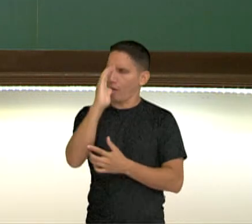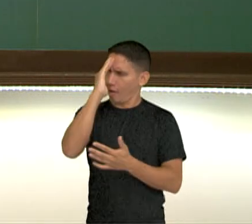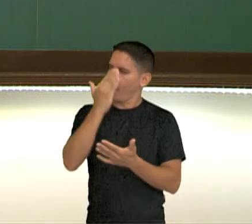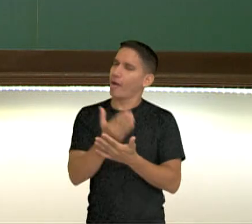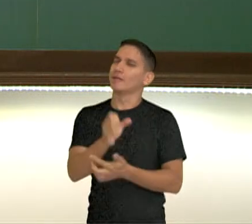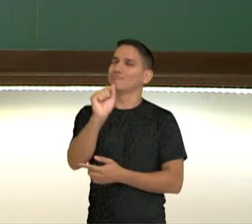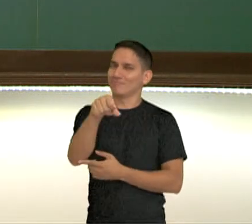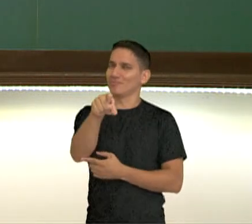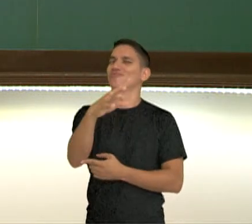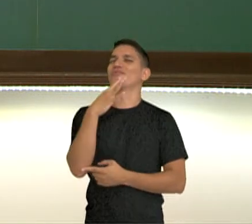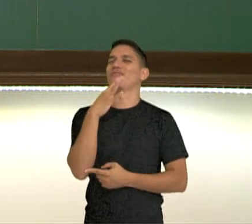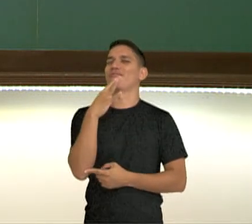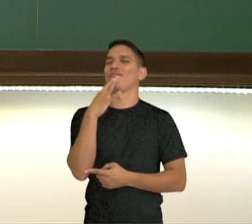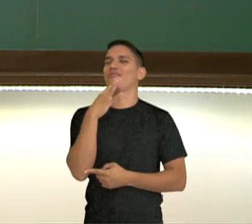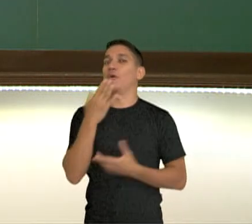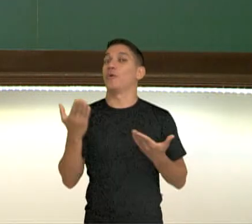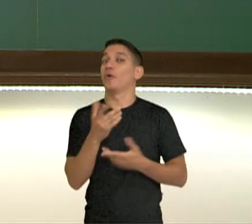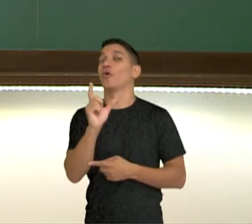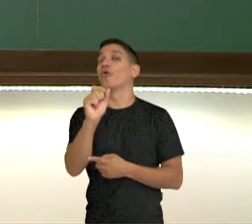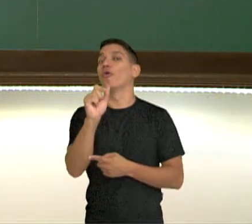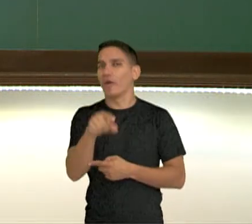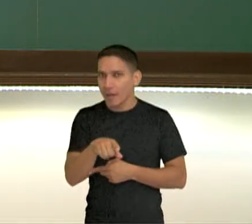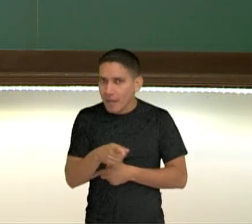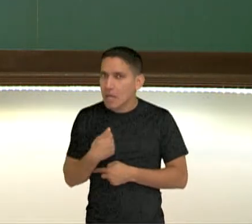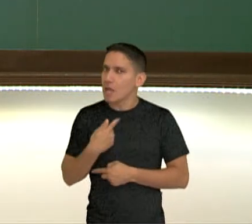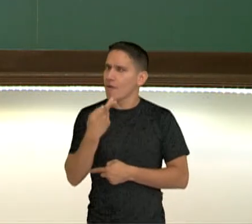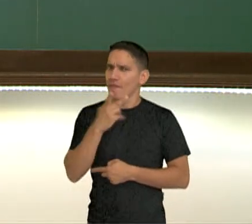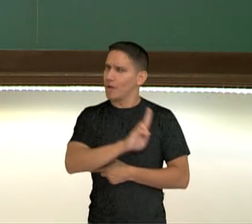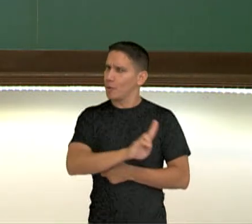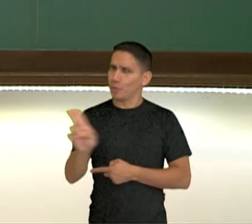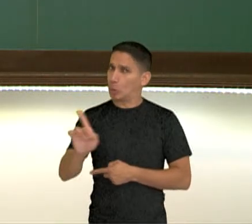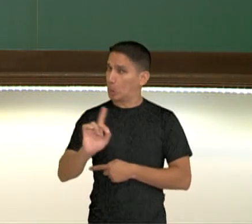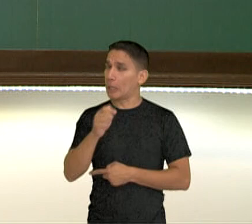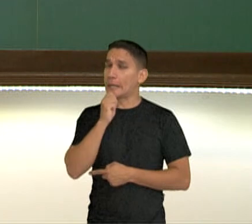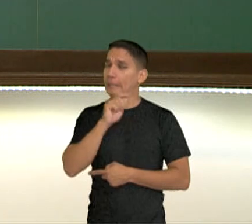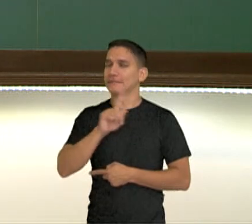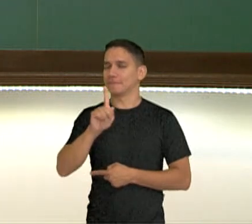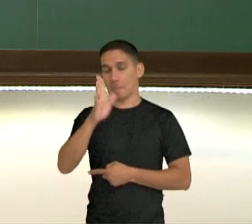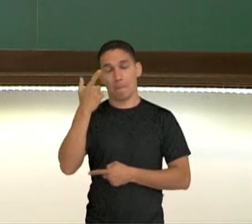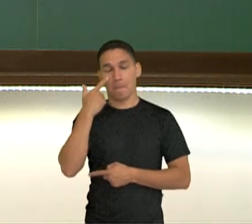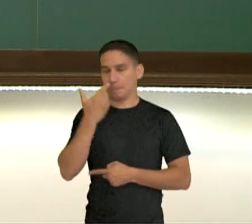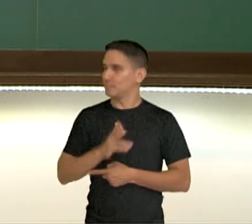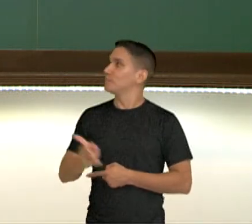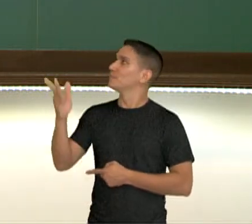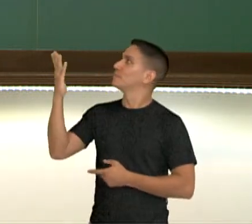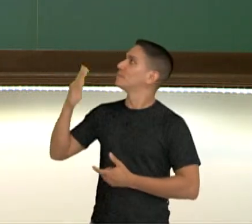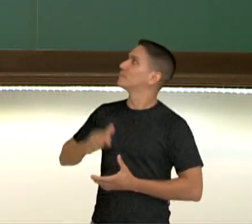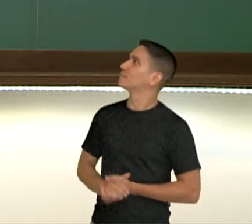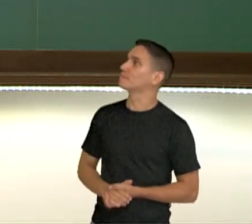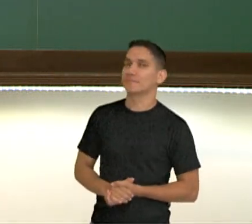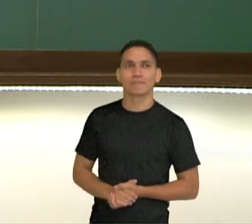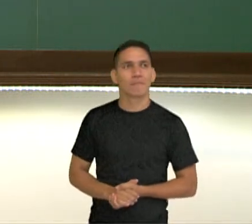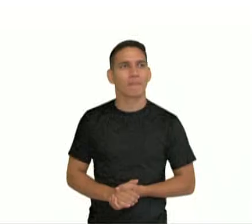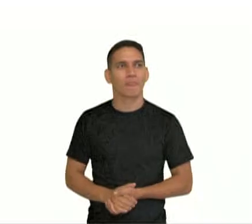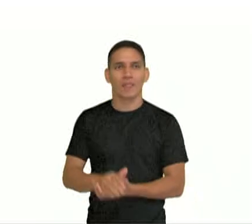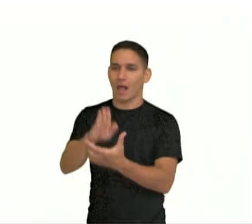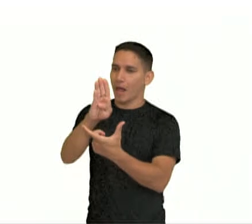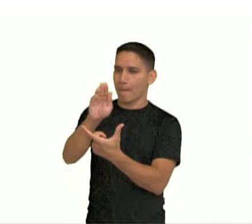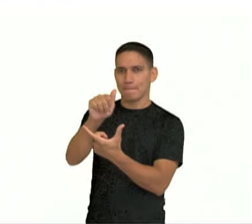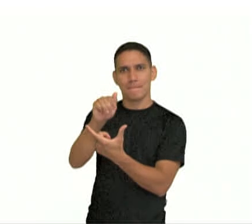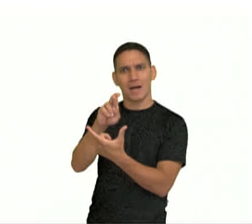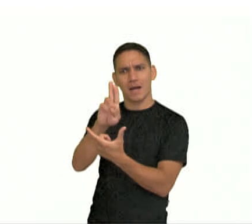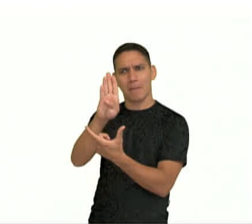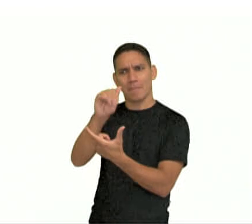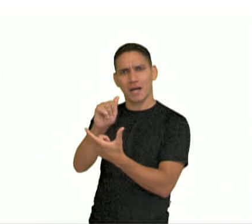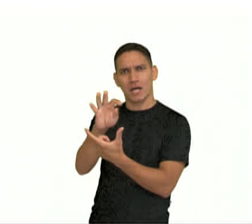a você já ouviu falar dele aqui hoje sem o mesmo dizer o nome vamos seguindo o barbatuques